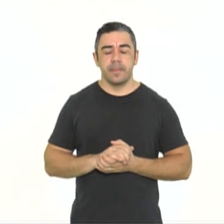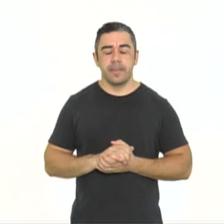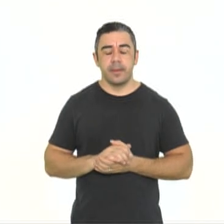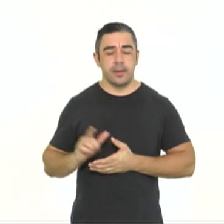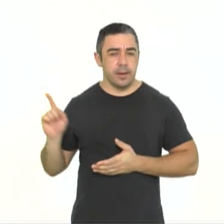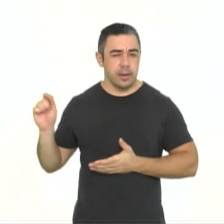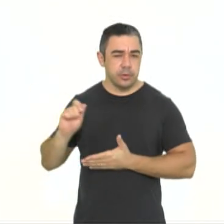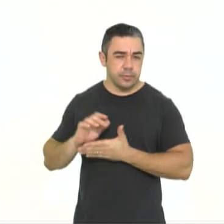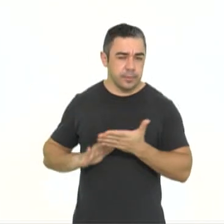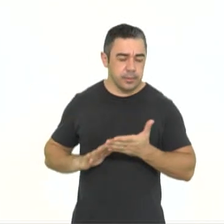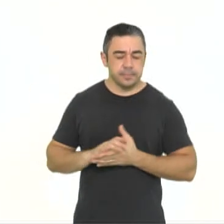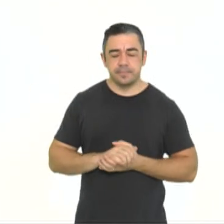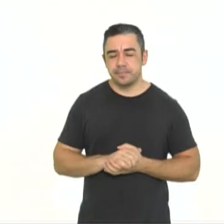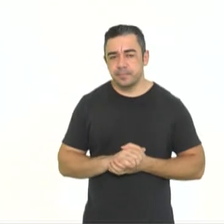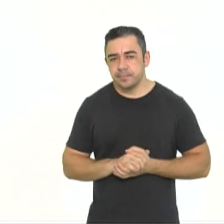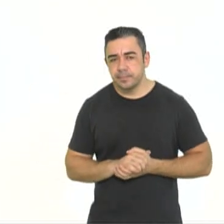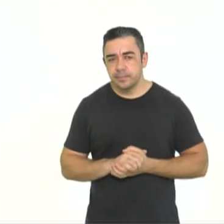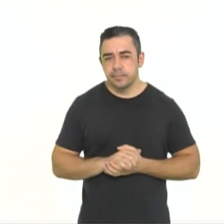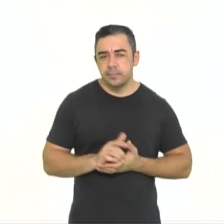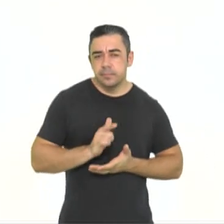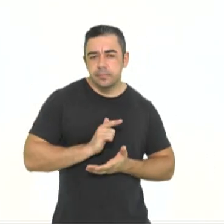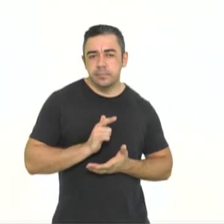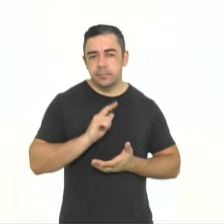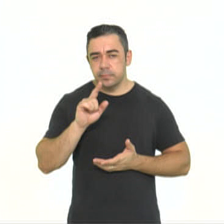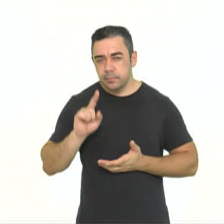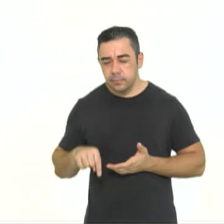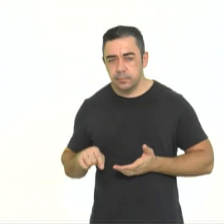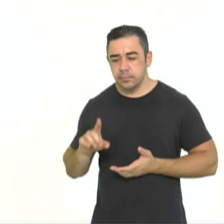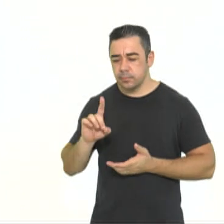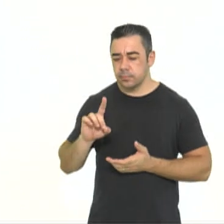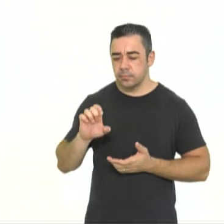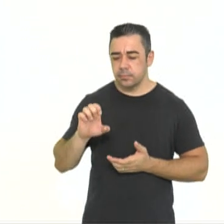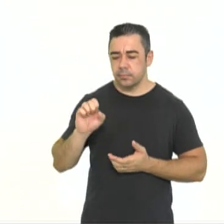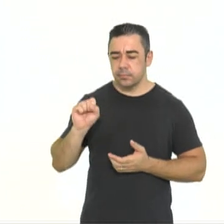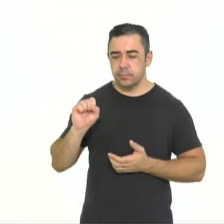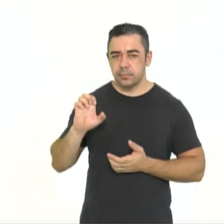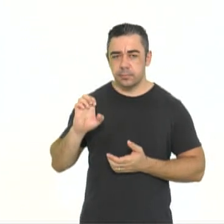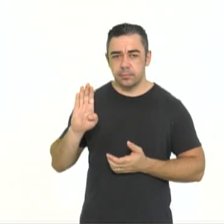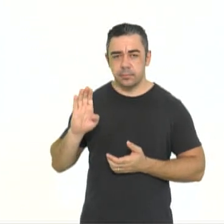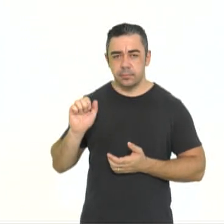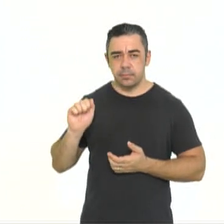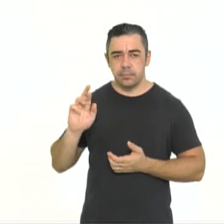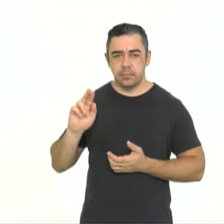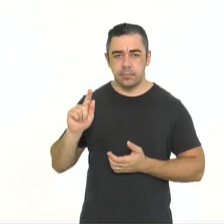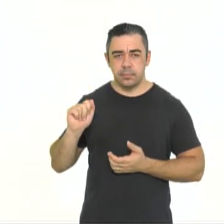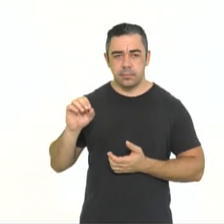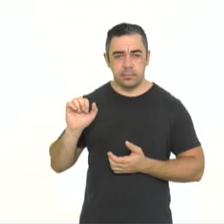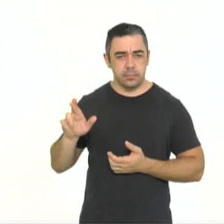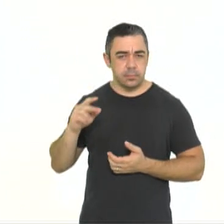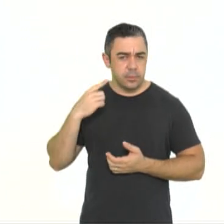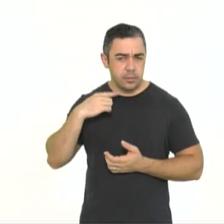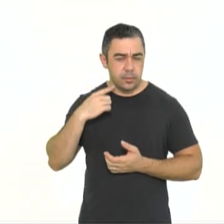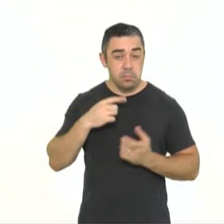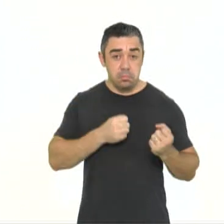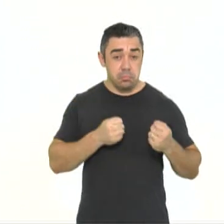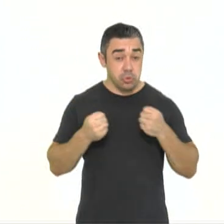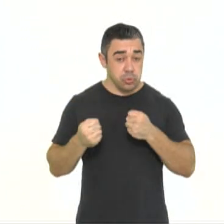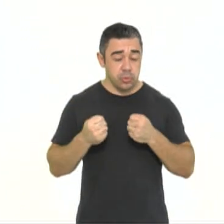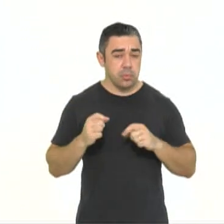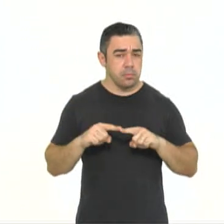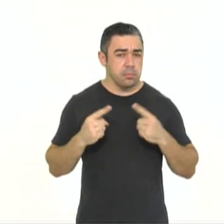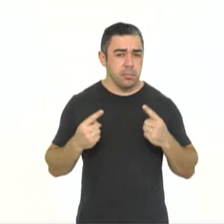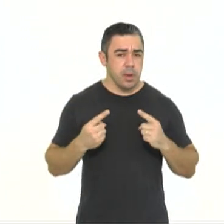Nosso exercício. Nós temos: era desembargador, homem relacionado e poderoso, mas não se